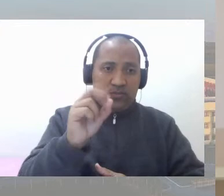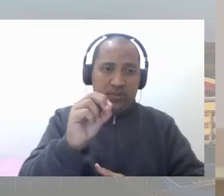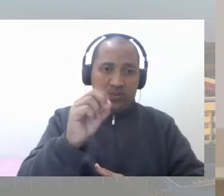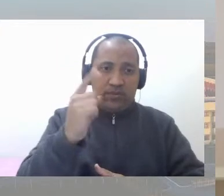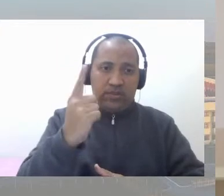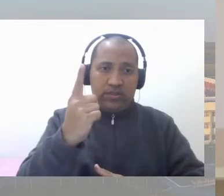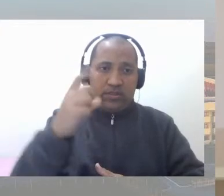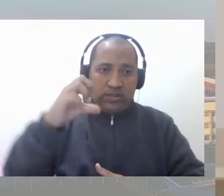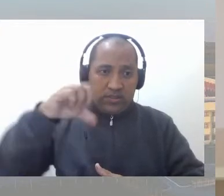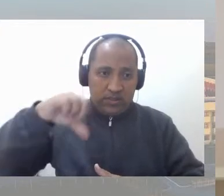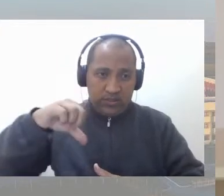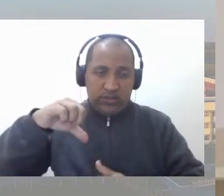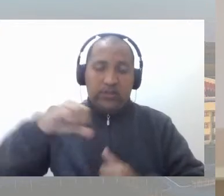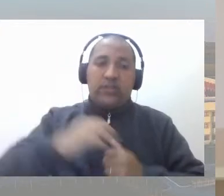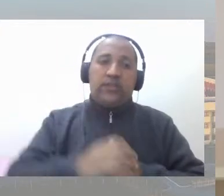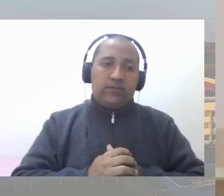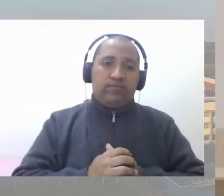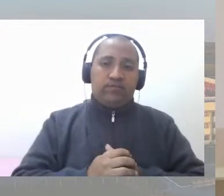2019,